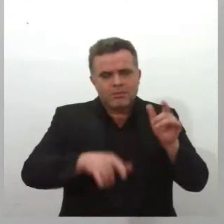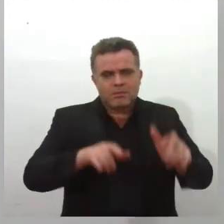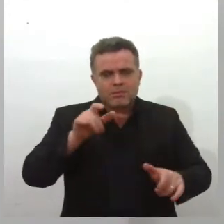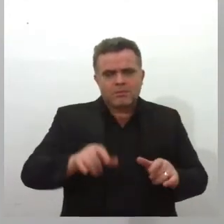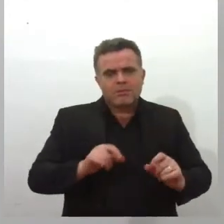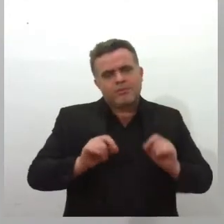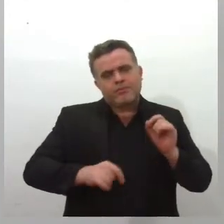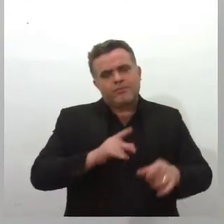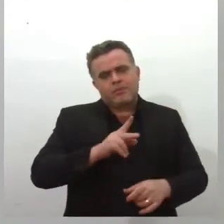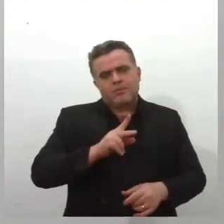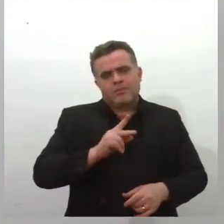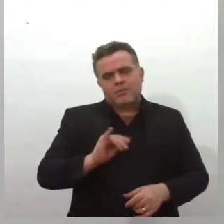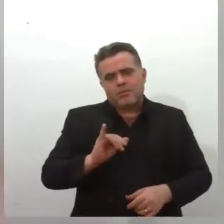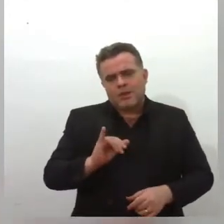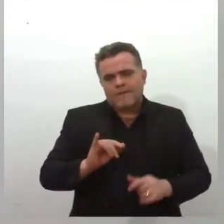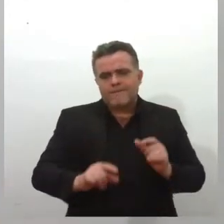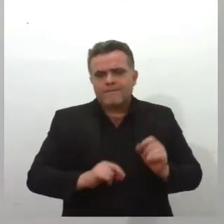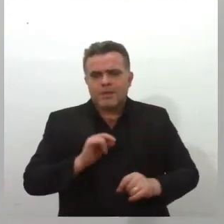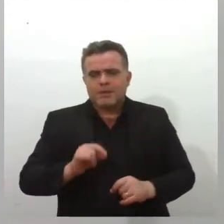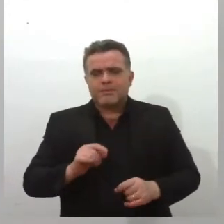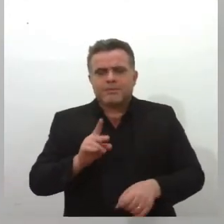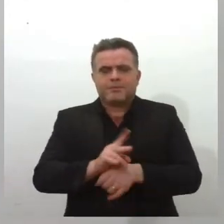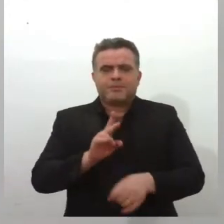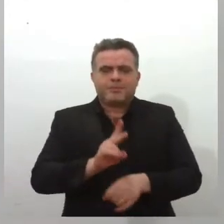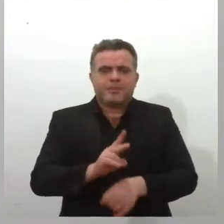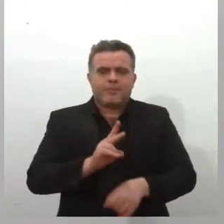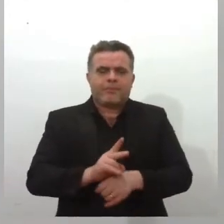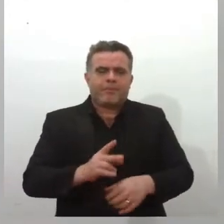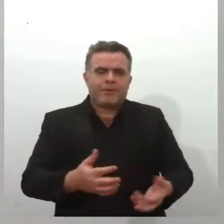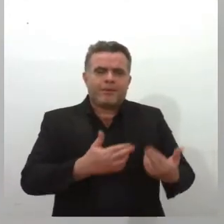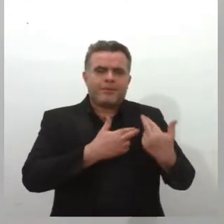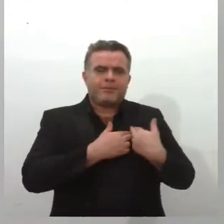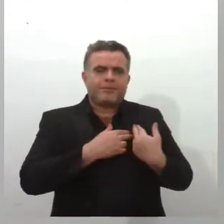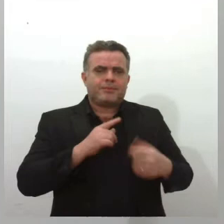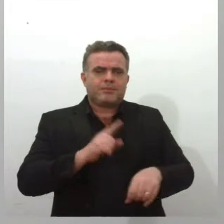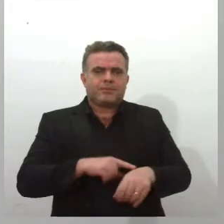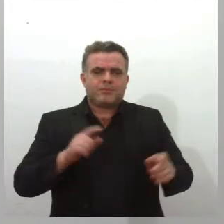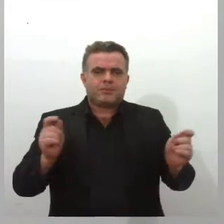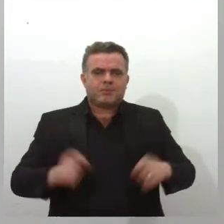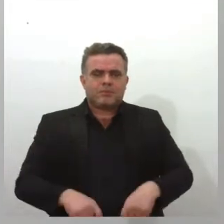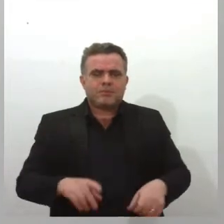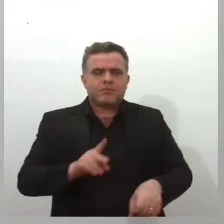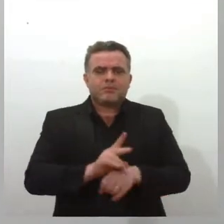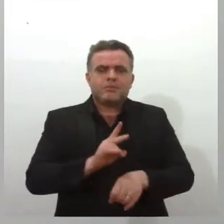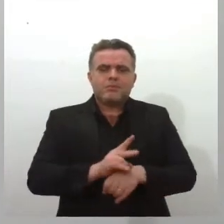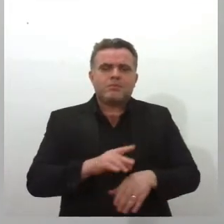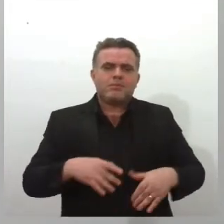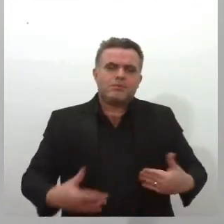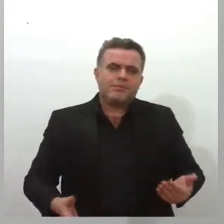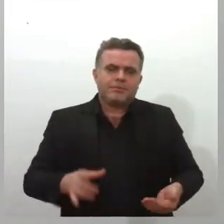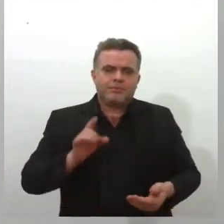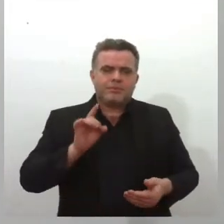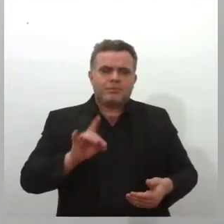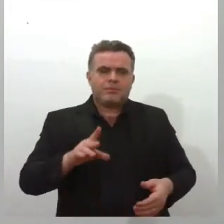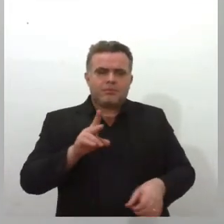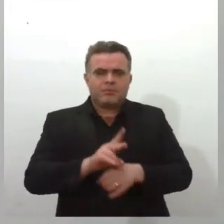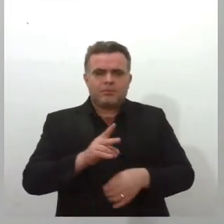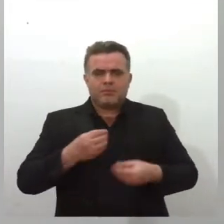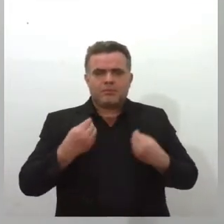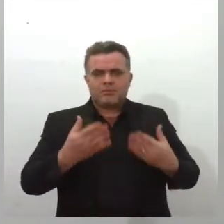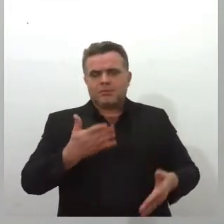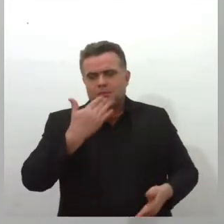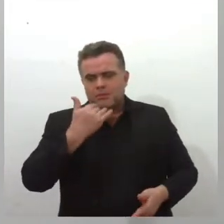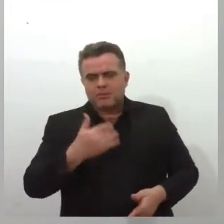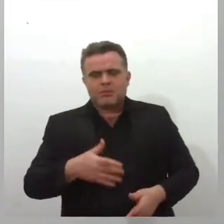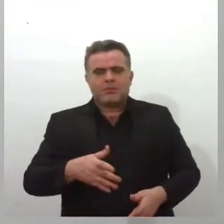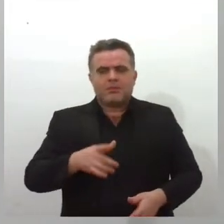que vai ser um tutor, se ela tem tempo também para cuidar desse animal, porque não é só prover a água e a comida, o